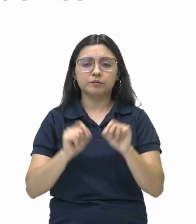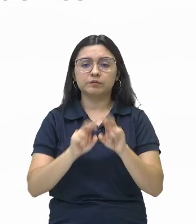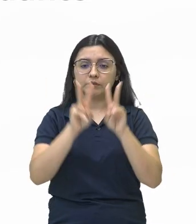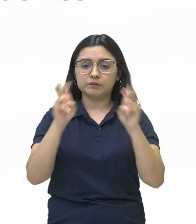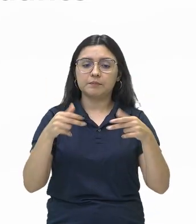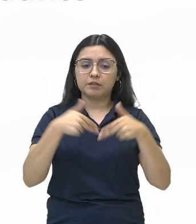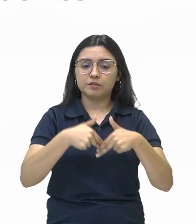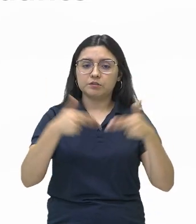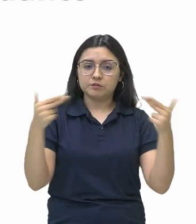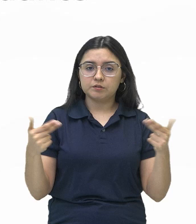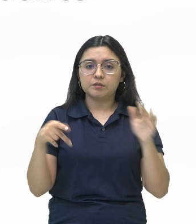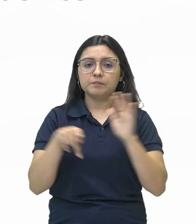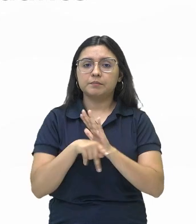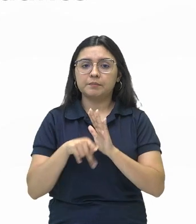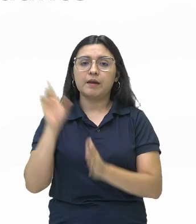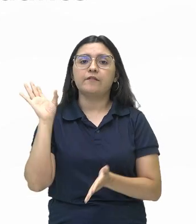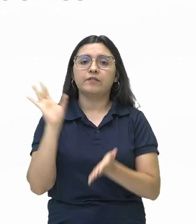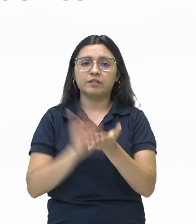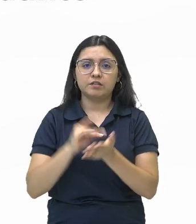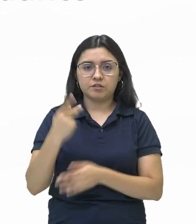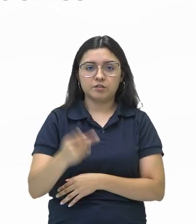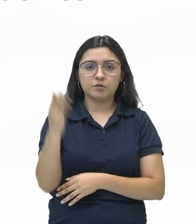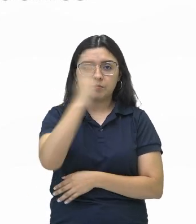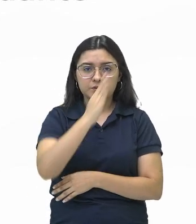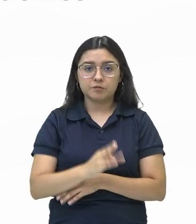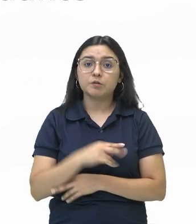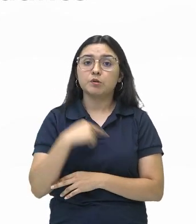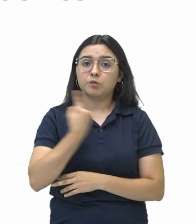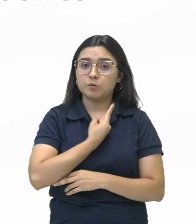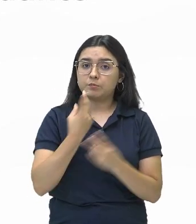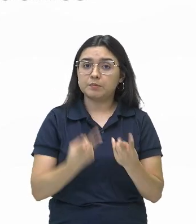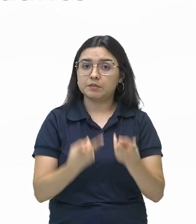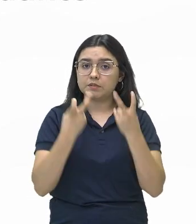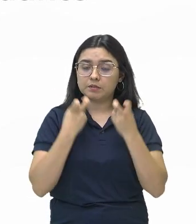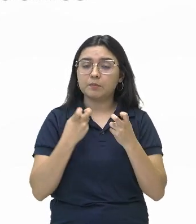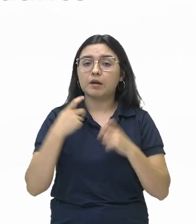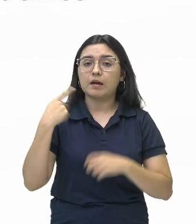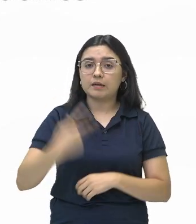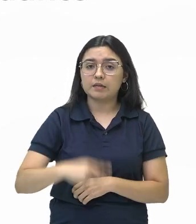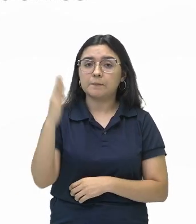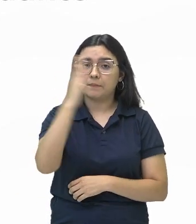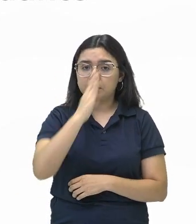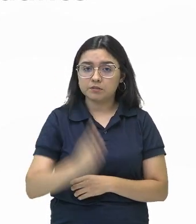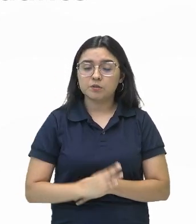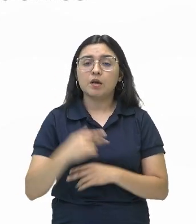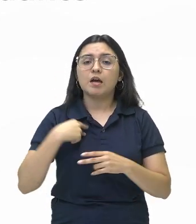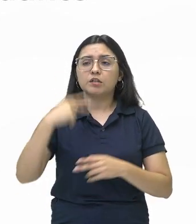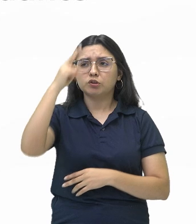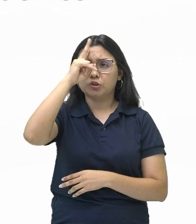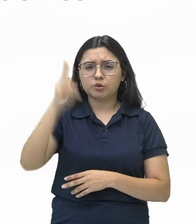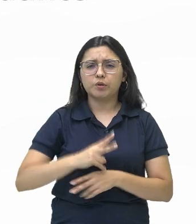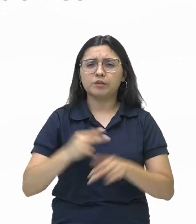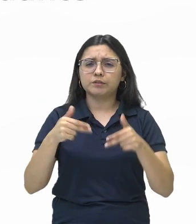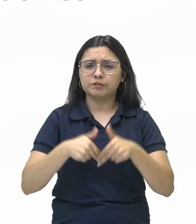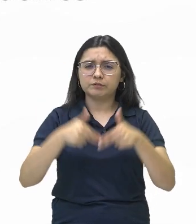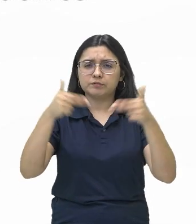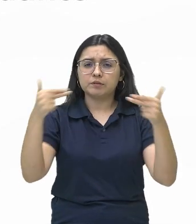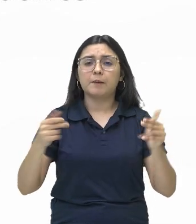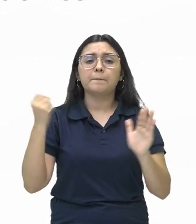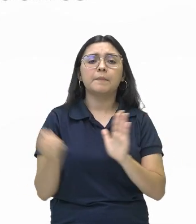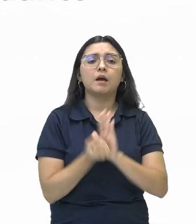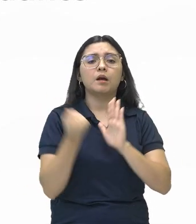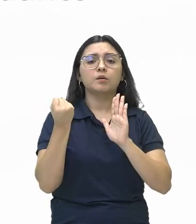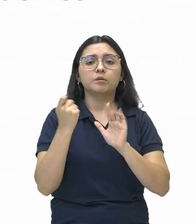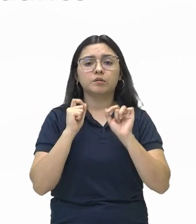suas realidades no Brasil, a gente percebe o seguinte: no Brasil, a história das etnias, ela é marcada